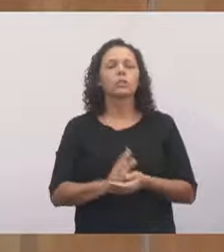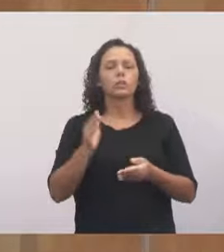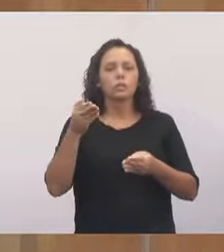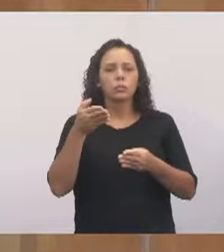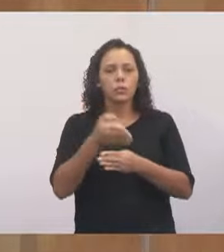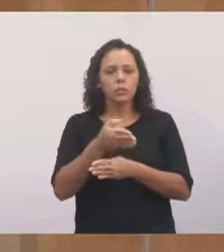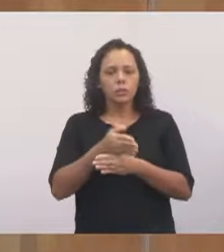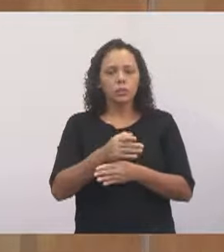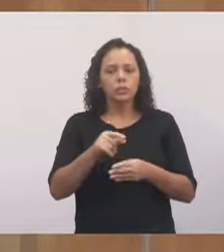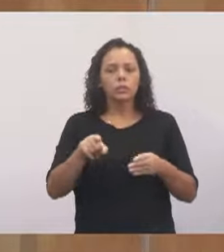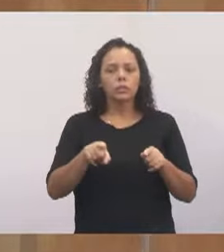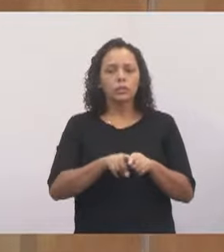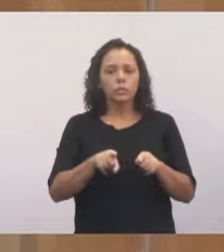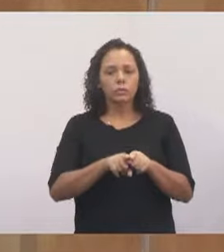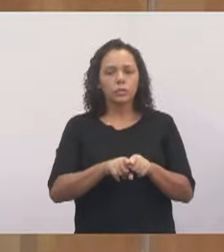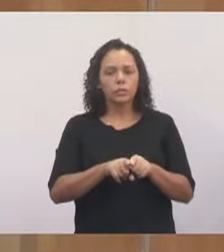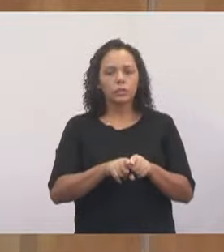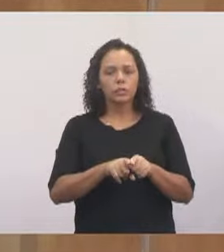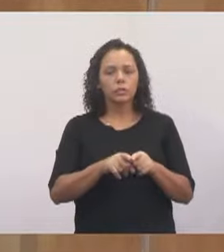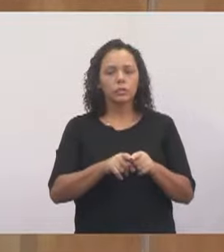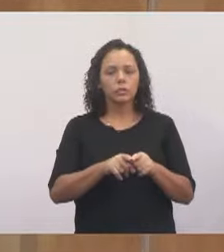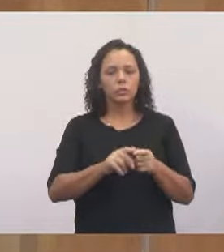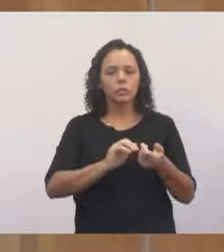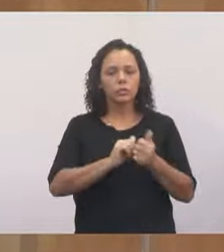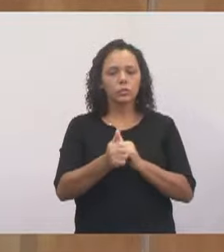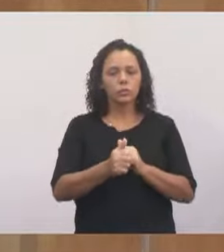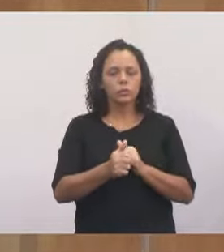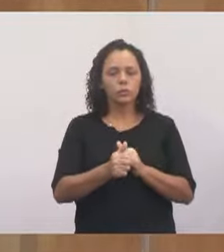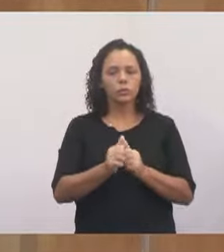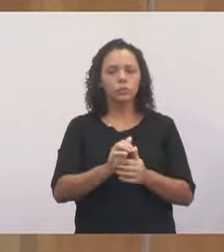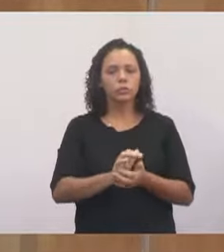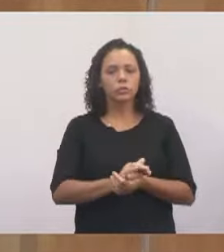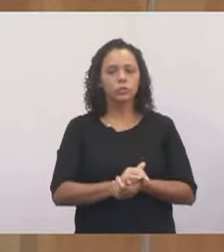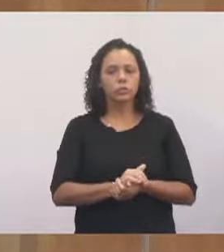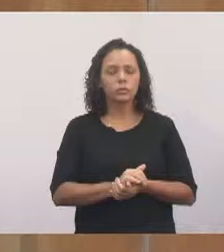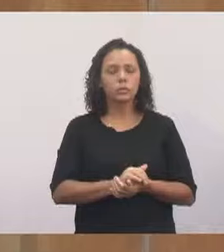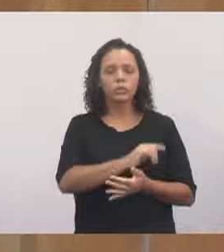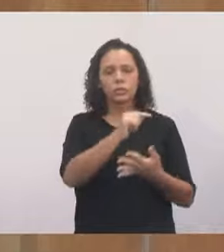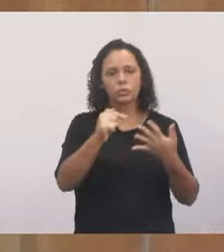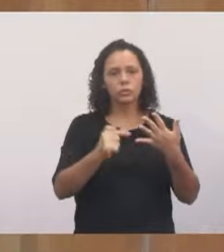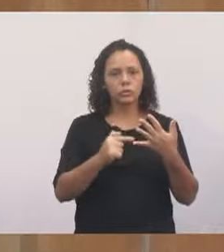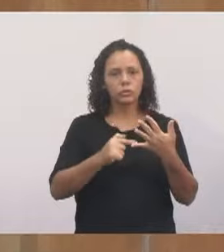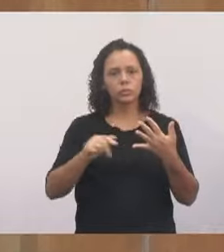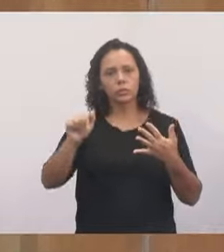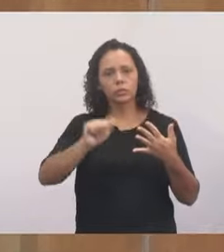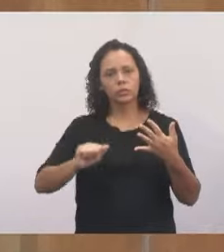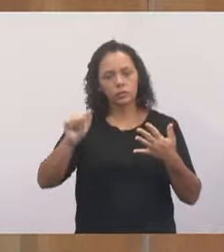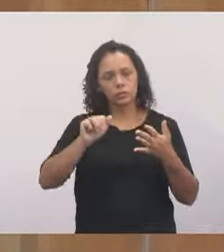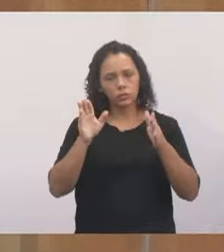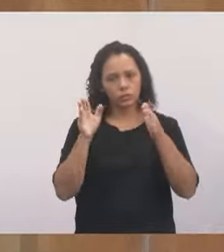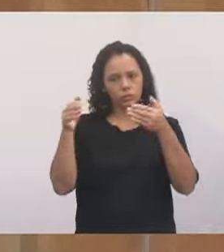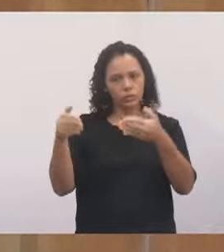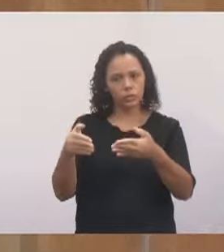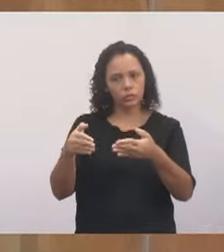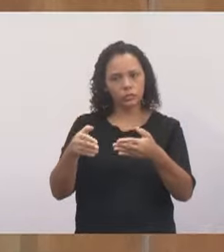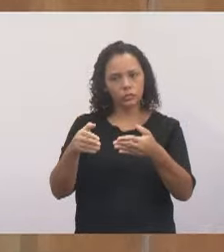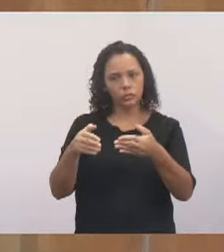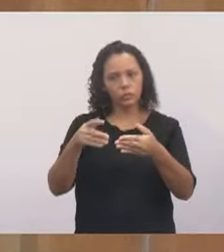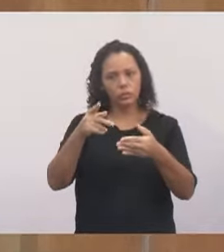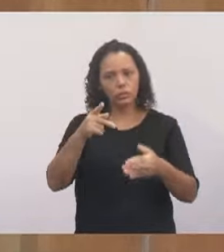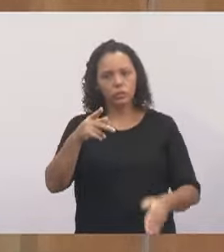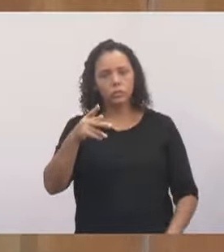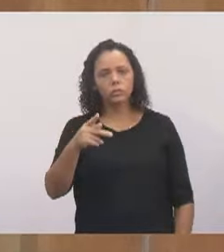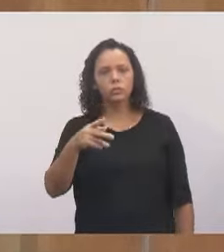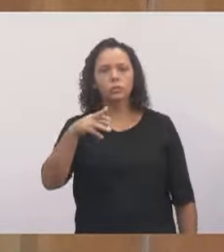participação e também o esporte de rendimento, e uma associação com foco, né, com pró-eficiência, com